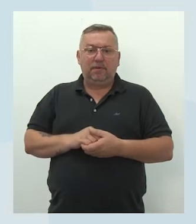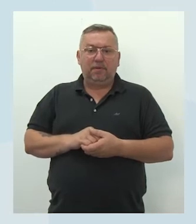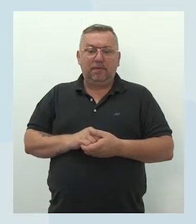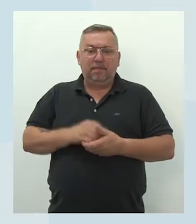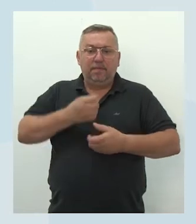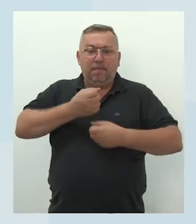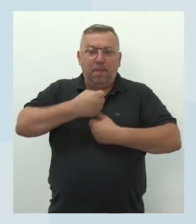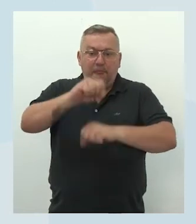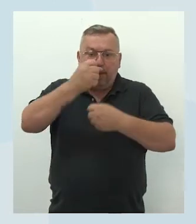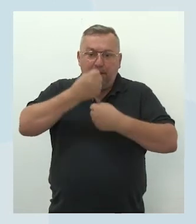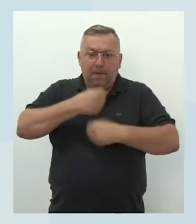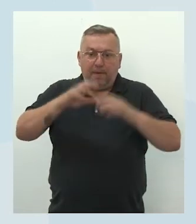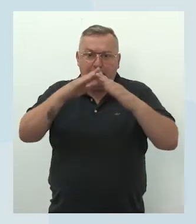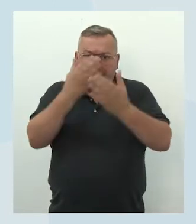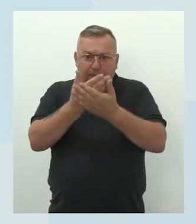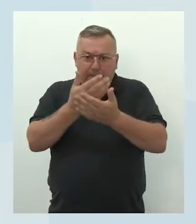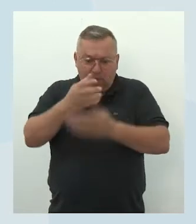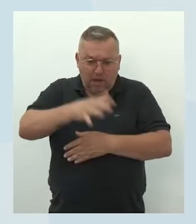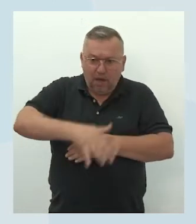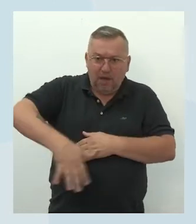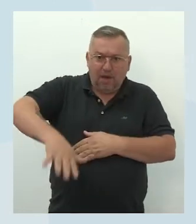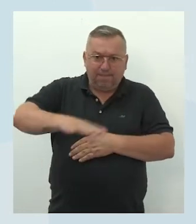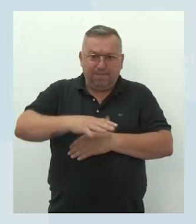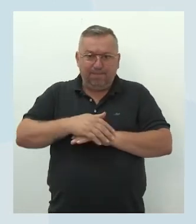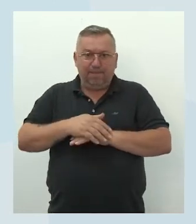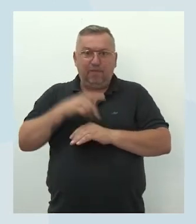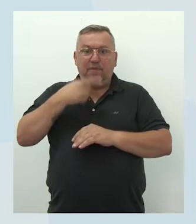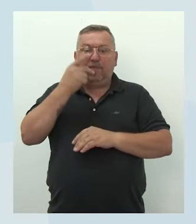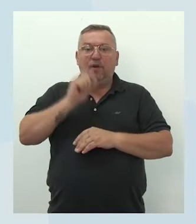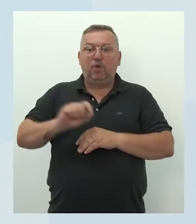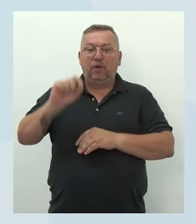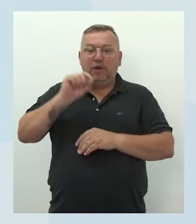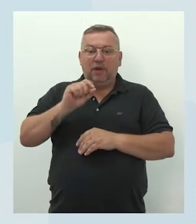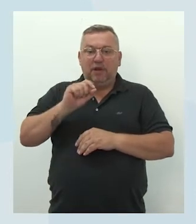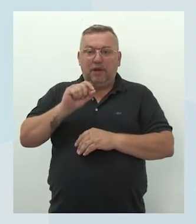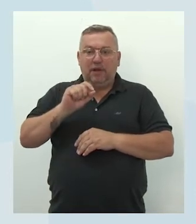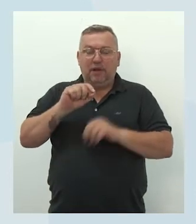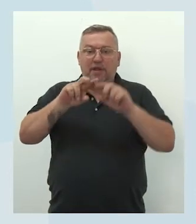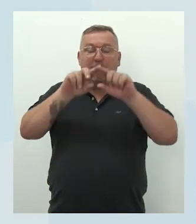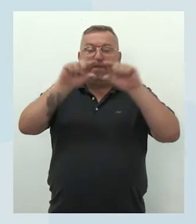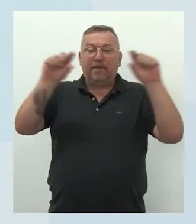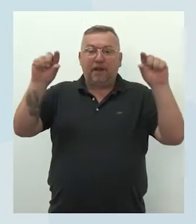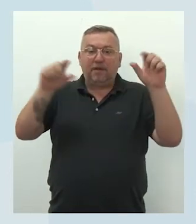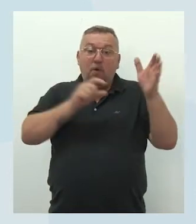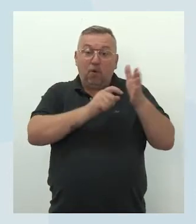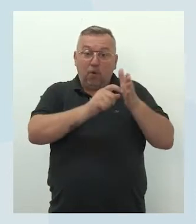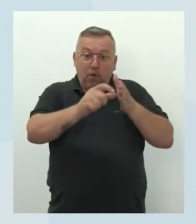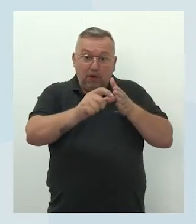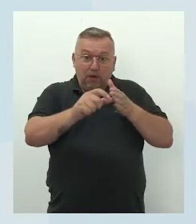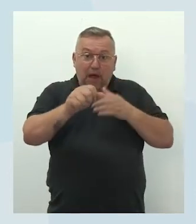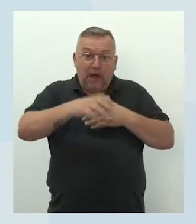Varrer todo o pátio da escola. Nós estamos falando, essa frase se relaciona ao conceito de